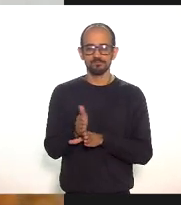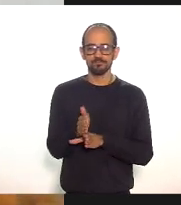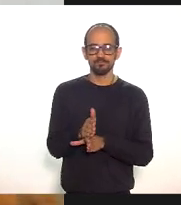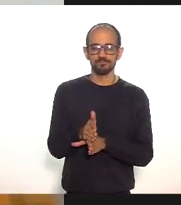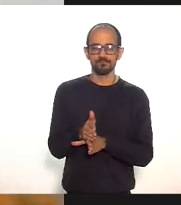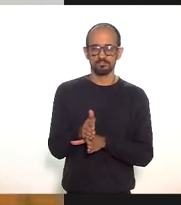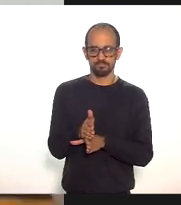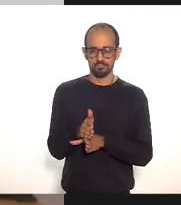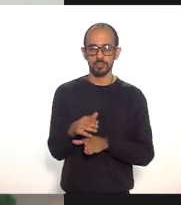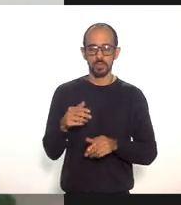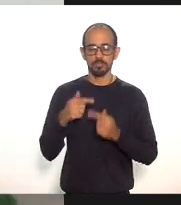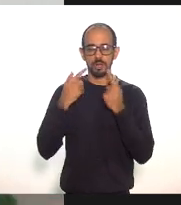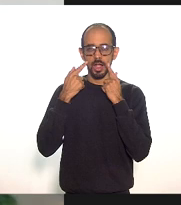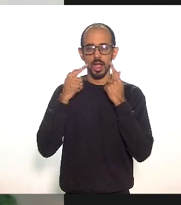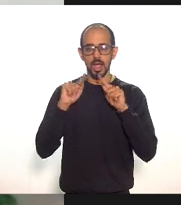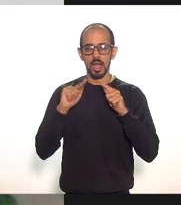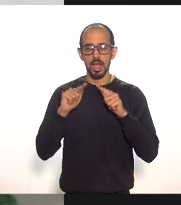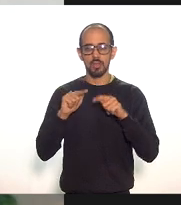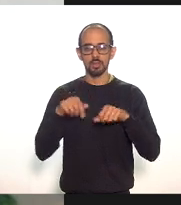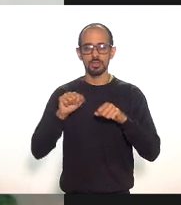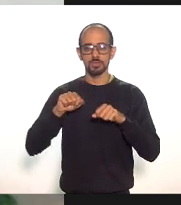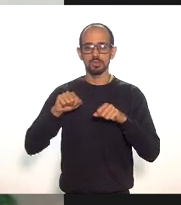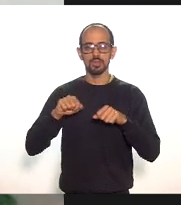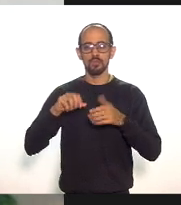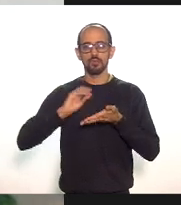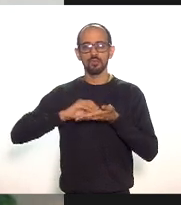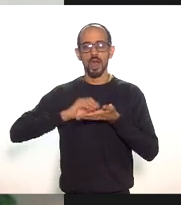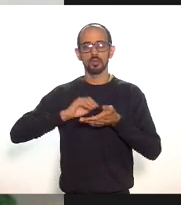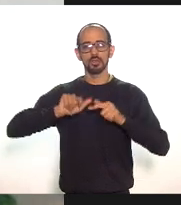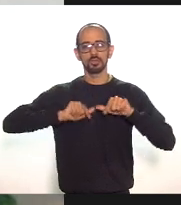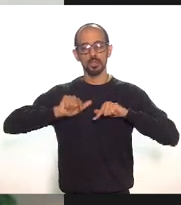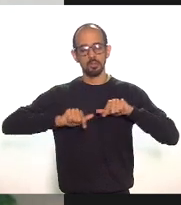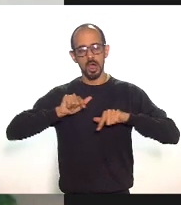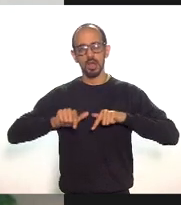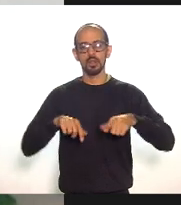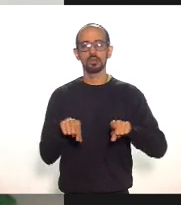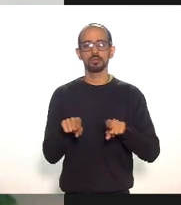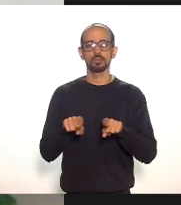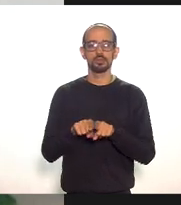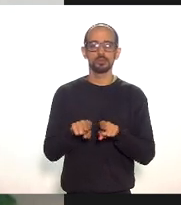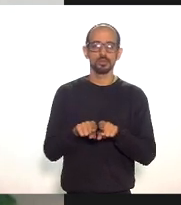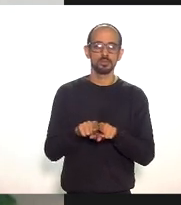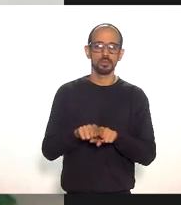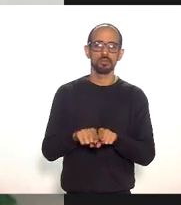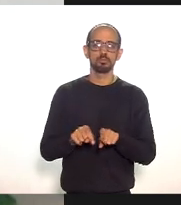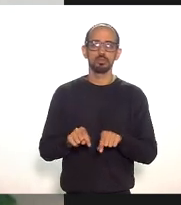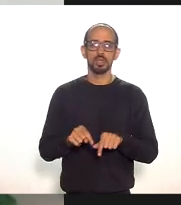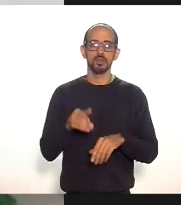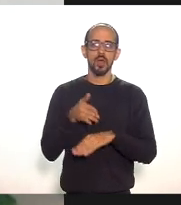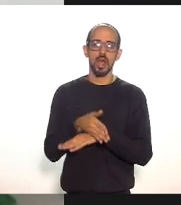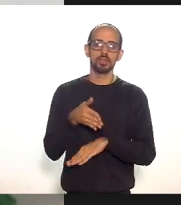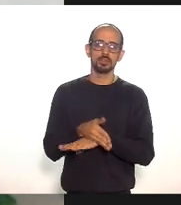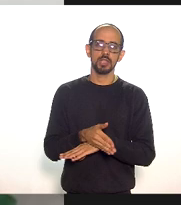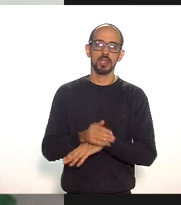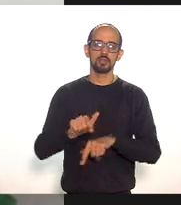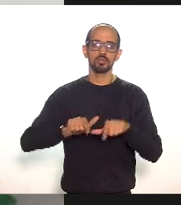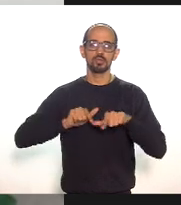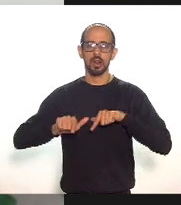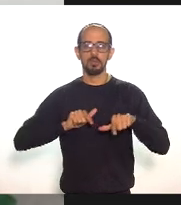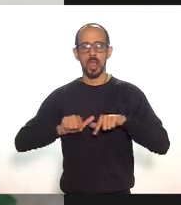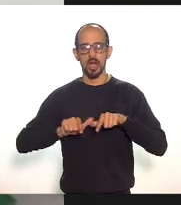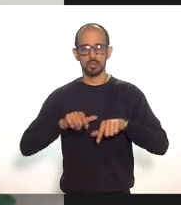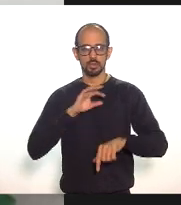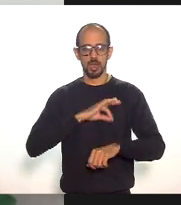aí de agravamento dos desempregos, agravamento do acesso a emprego e renda, do acesso